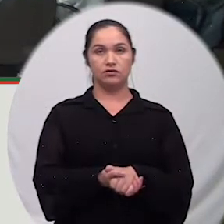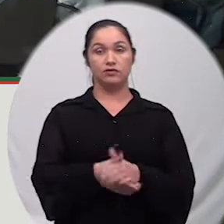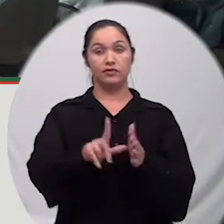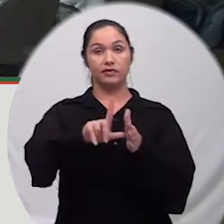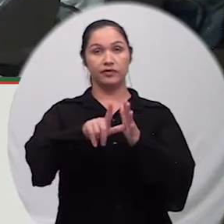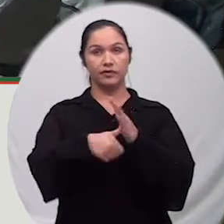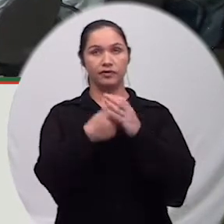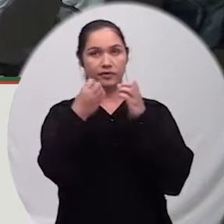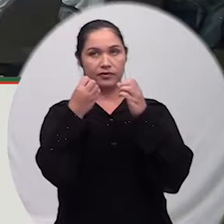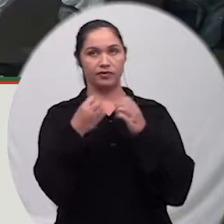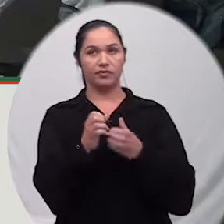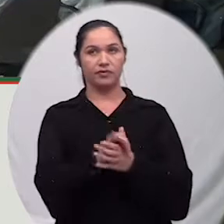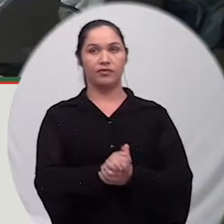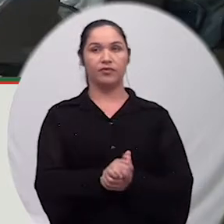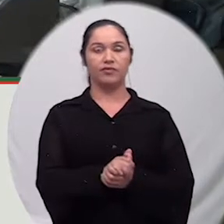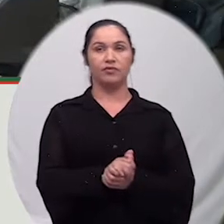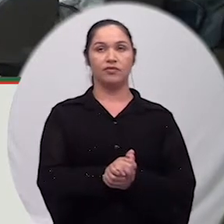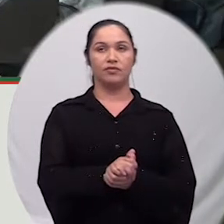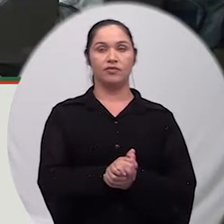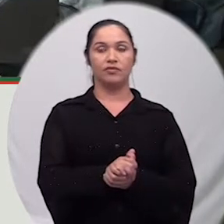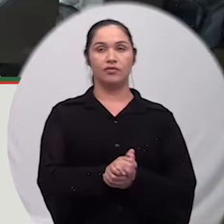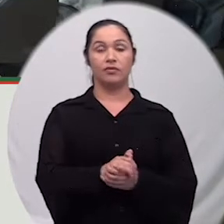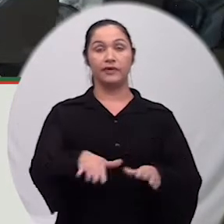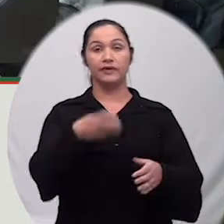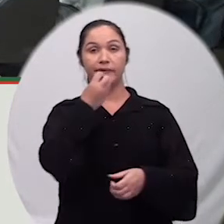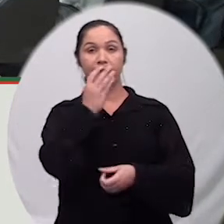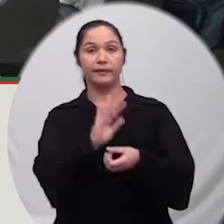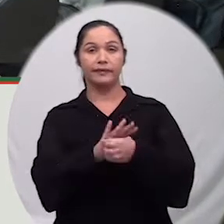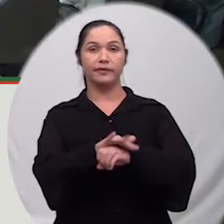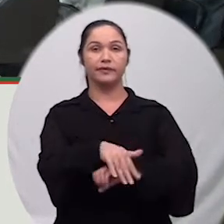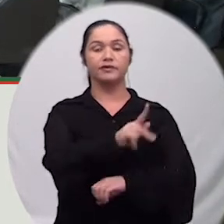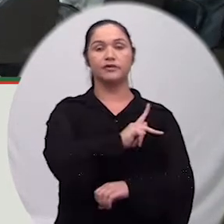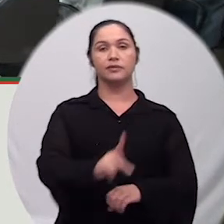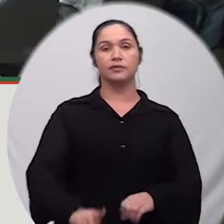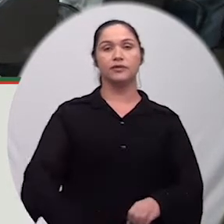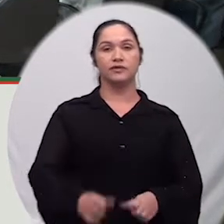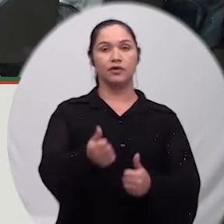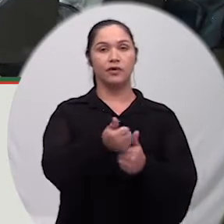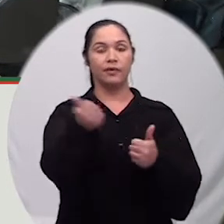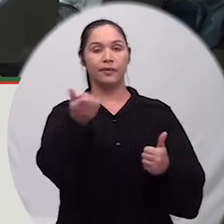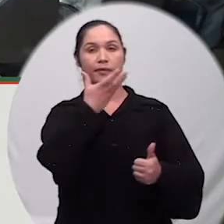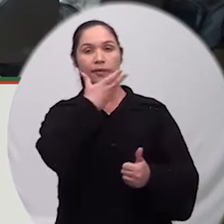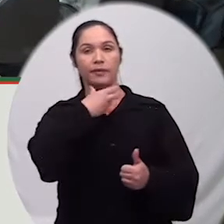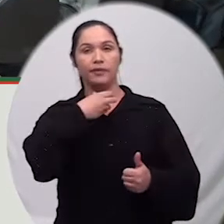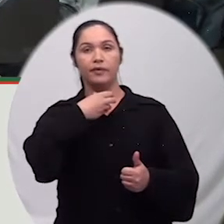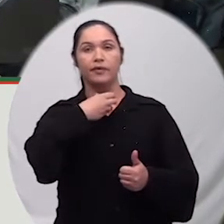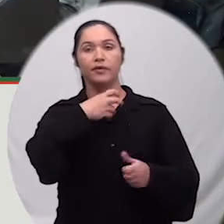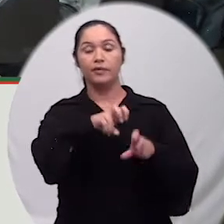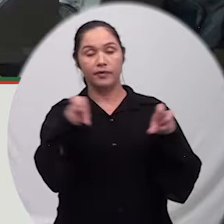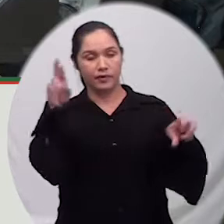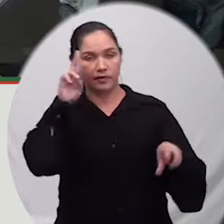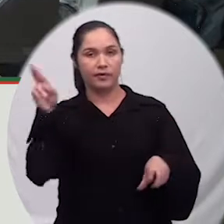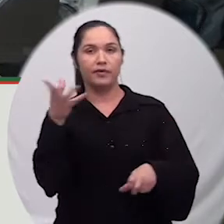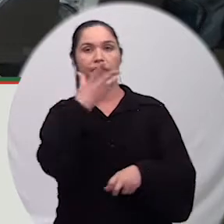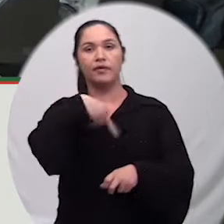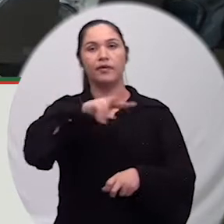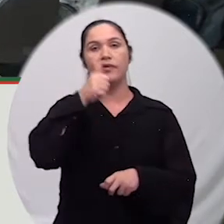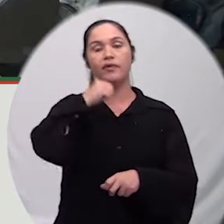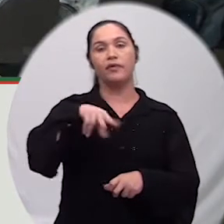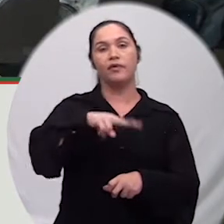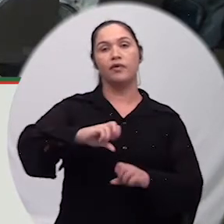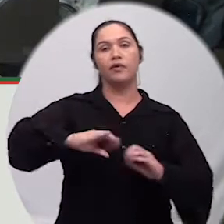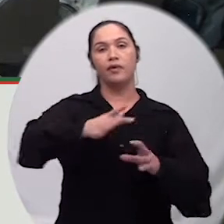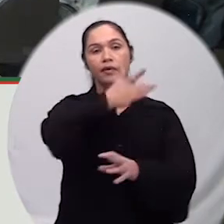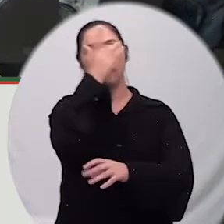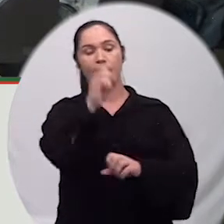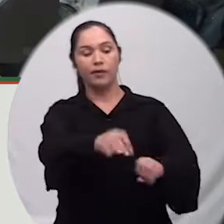coloco uma cadeirinha. Era melhor uma passagem aqui, né? Boa noite, senhor presidente, membros da mesa, vereadores e vereadoras, e público que nos assiste aqui. Sobre essas